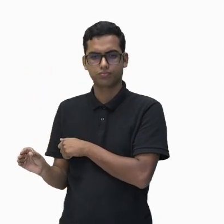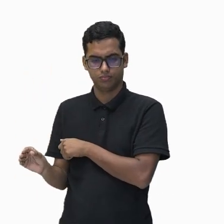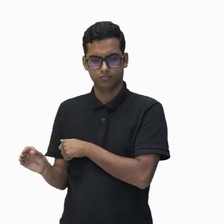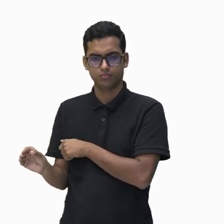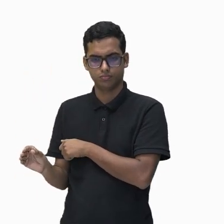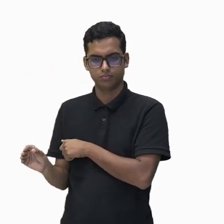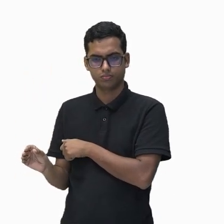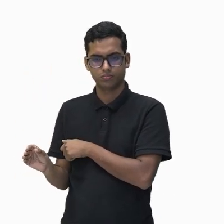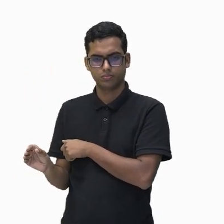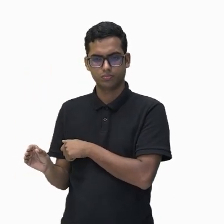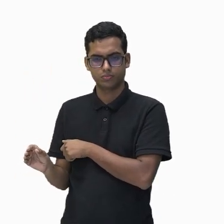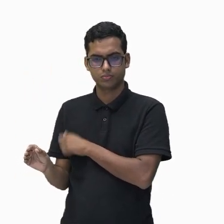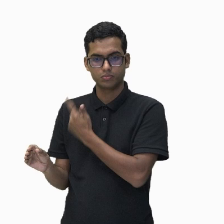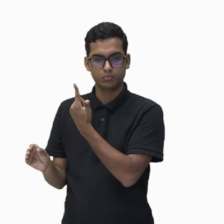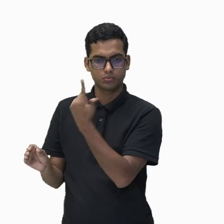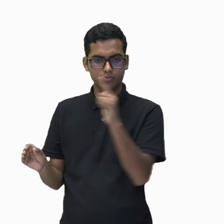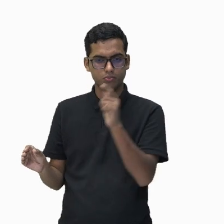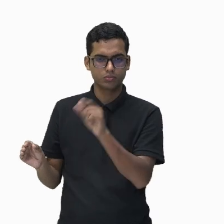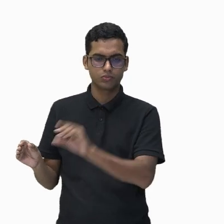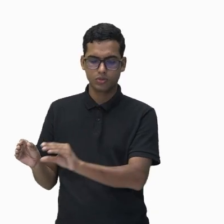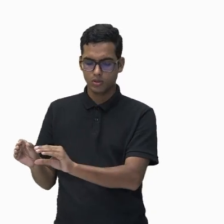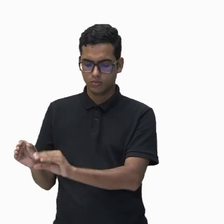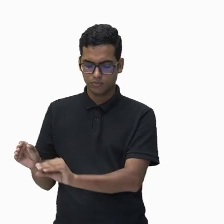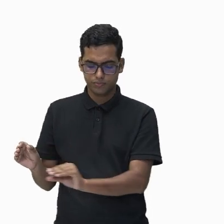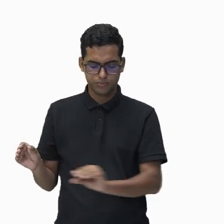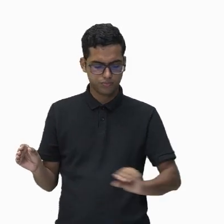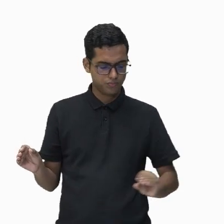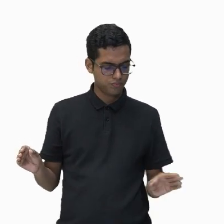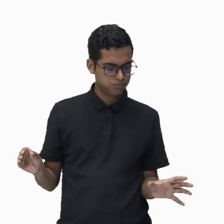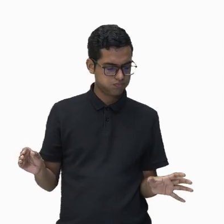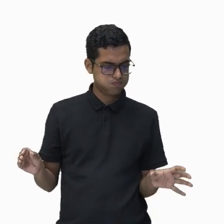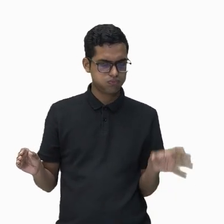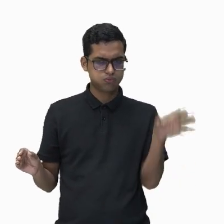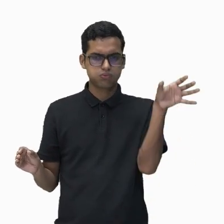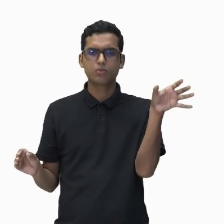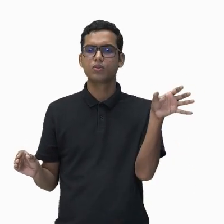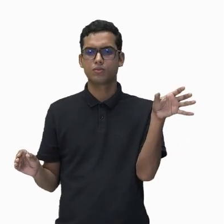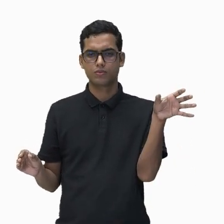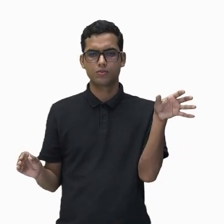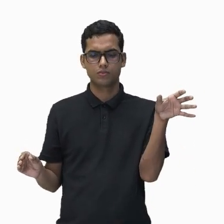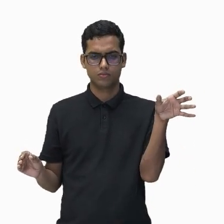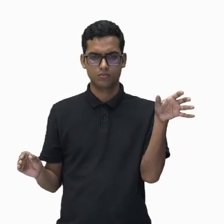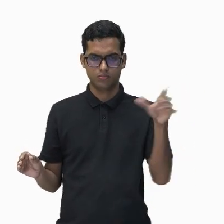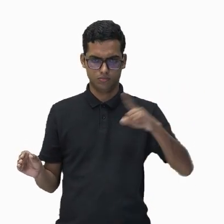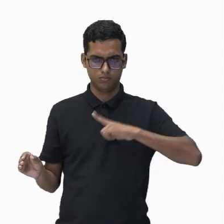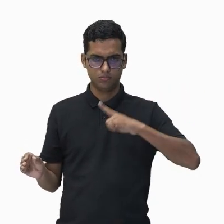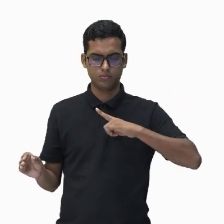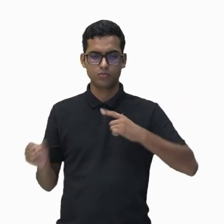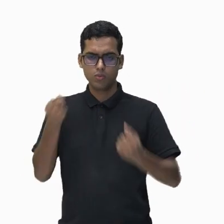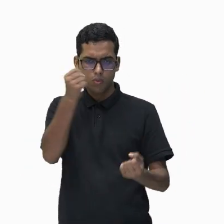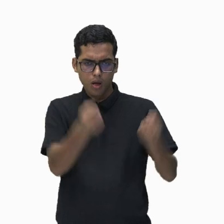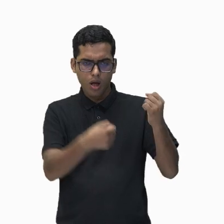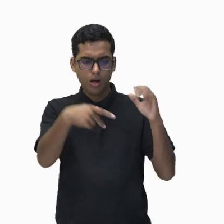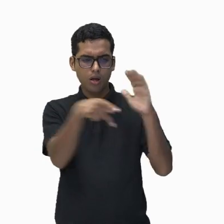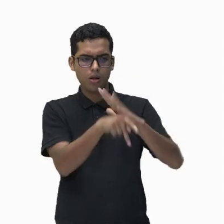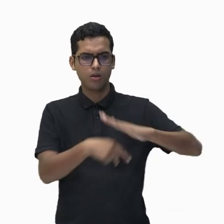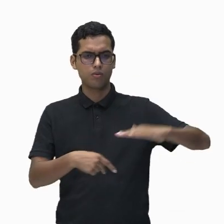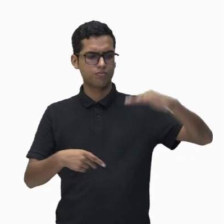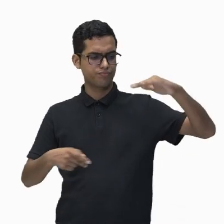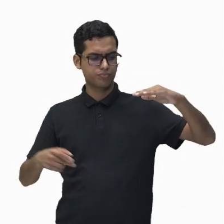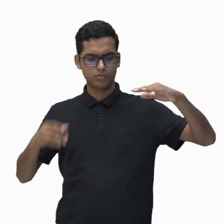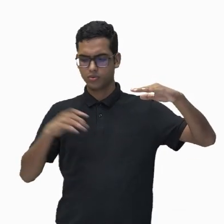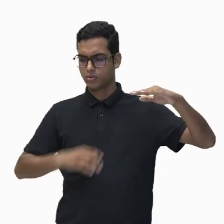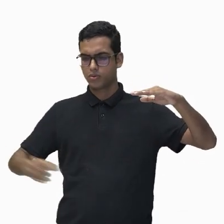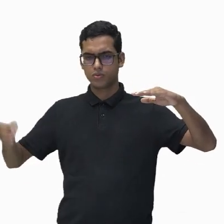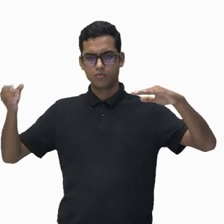outro lado lá tem uma área diferente, uma área maior, onde está posicionado lá aquele veículo ali na imagem. Então a